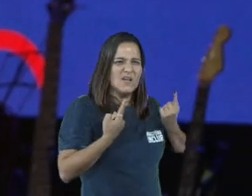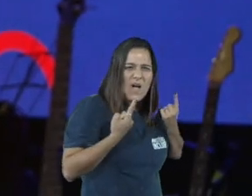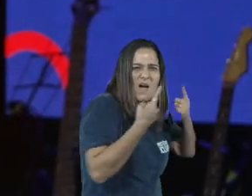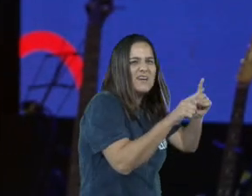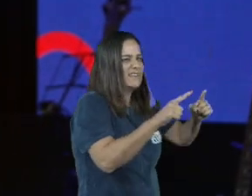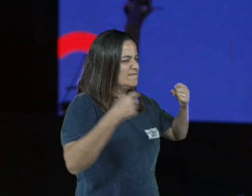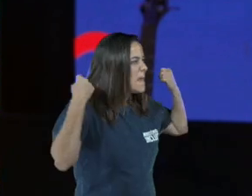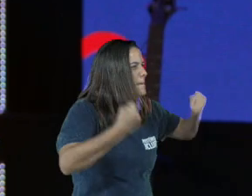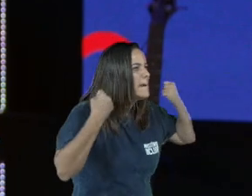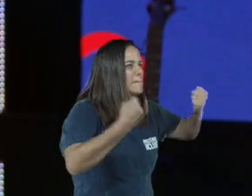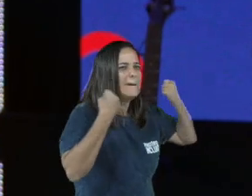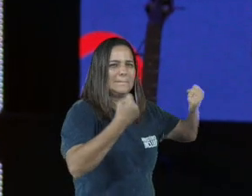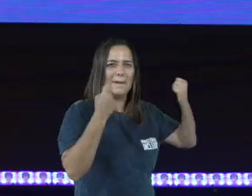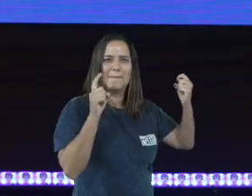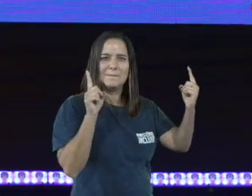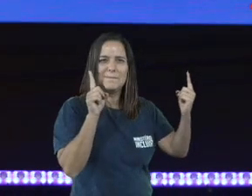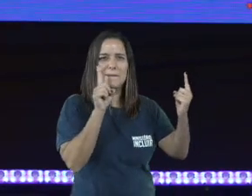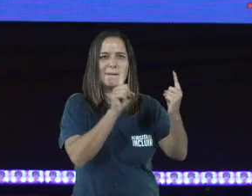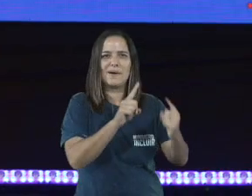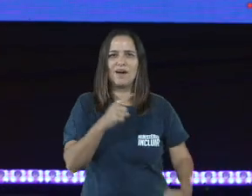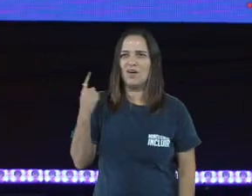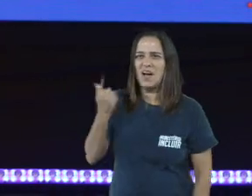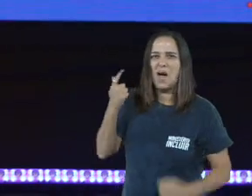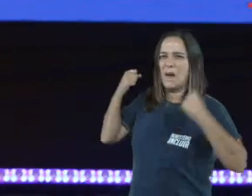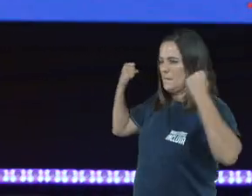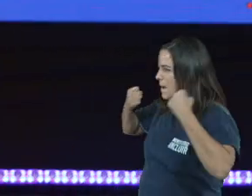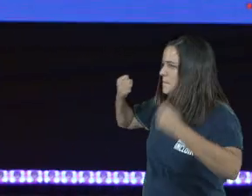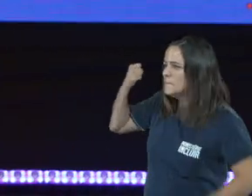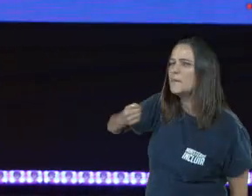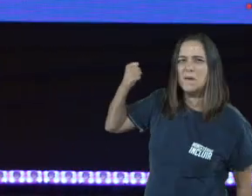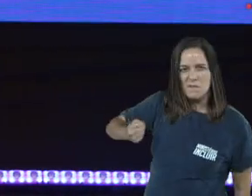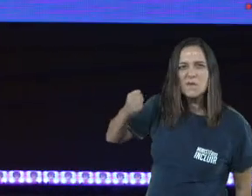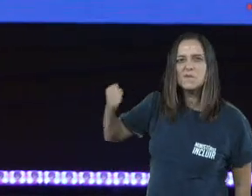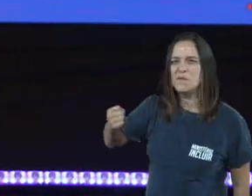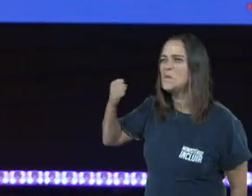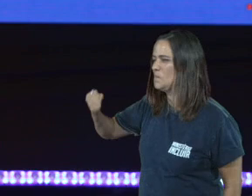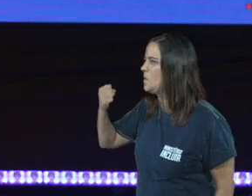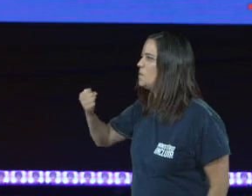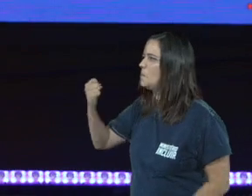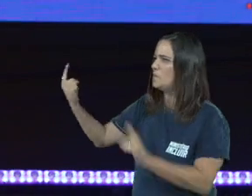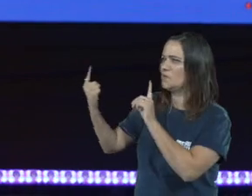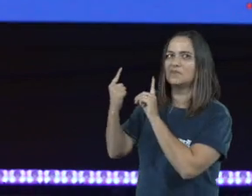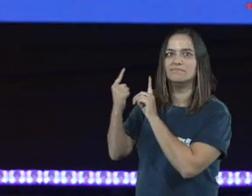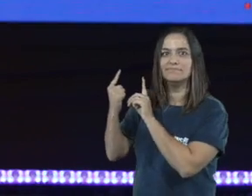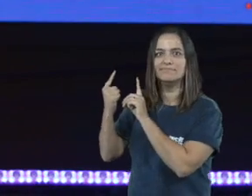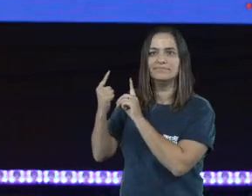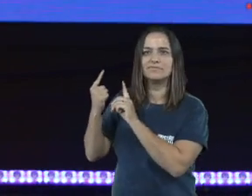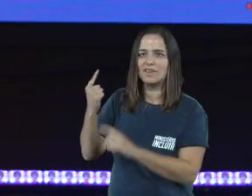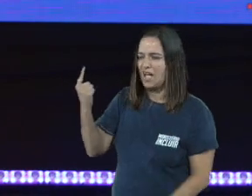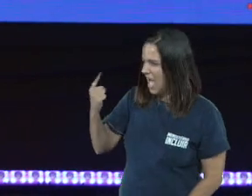é um coelhinho É consultado pô e como é que se moleque habilitação de mim com essa Fúria toda